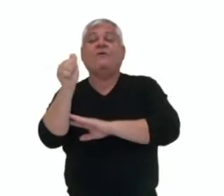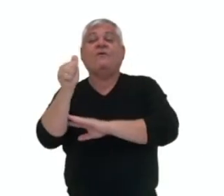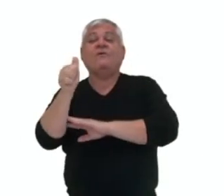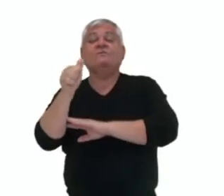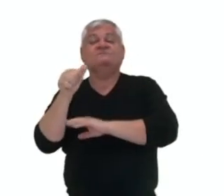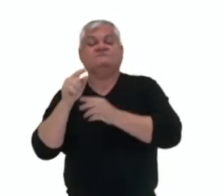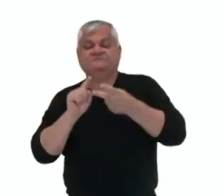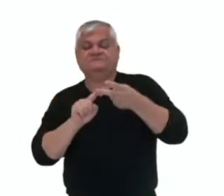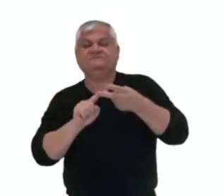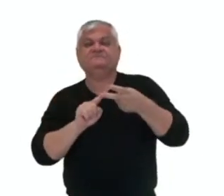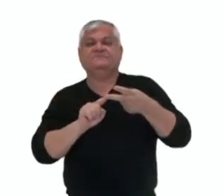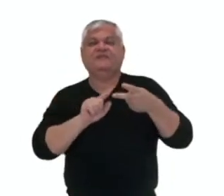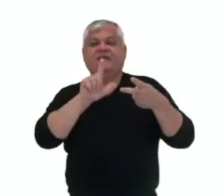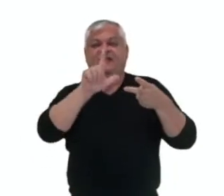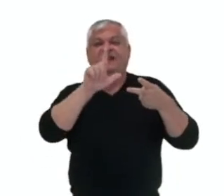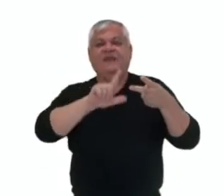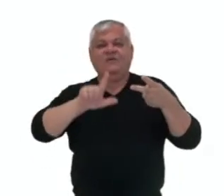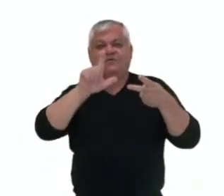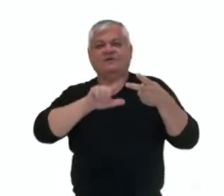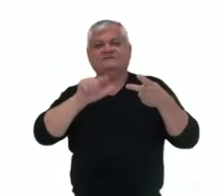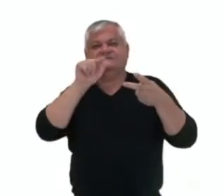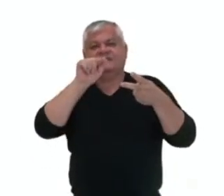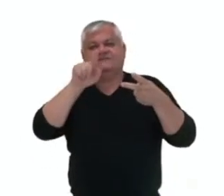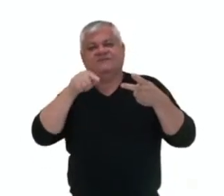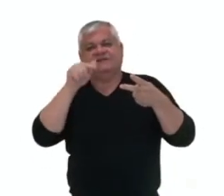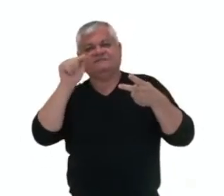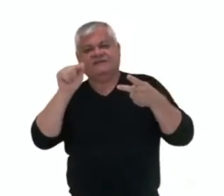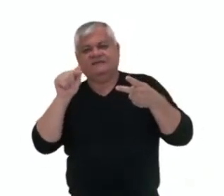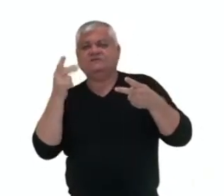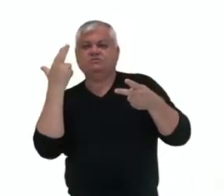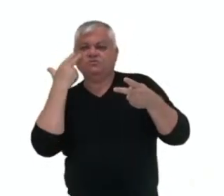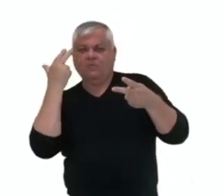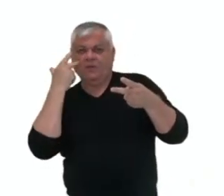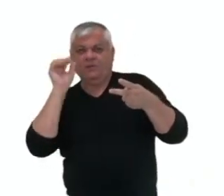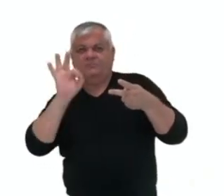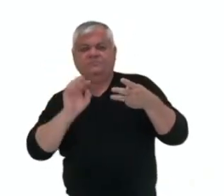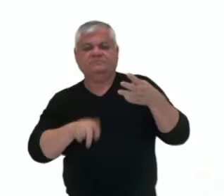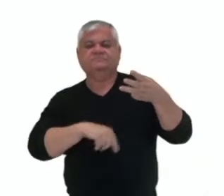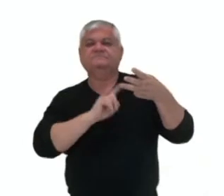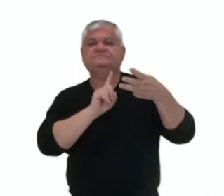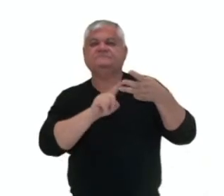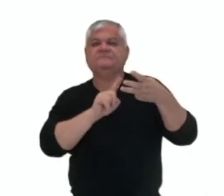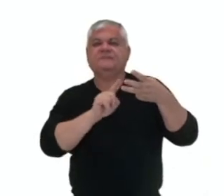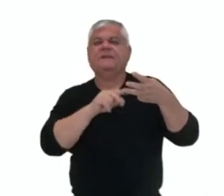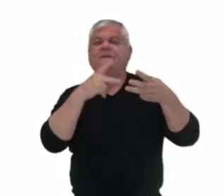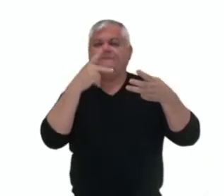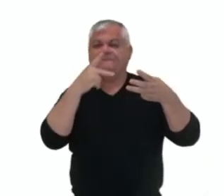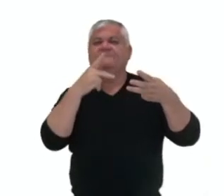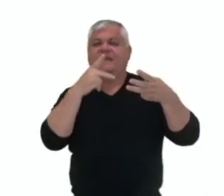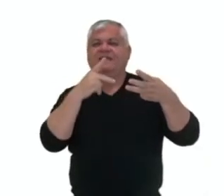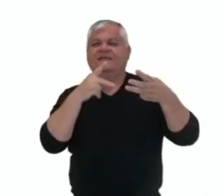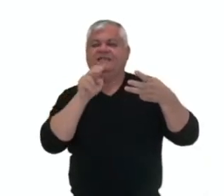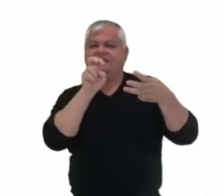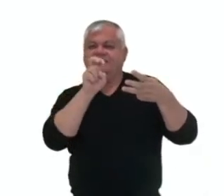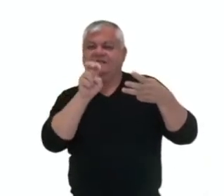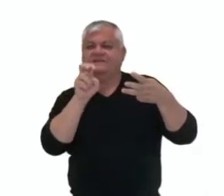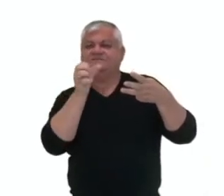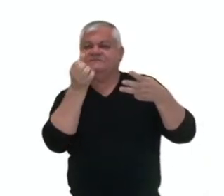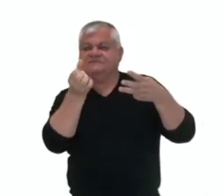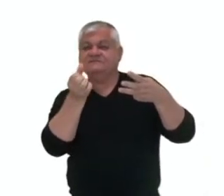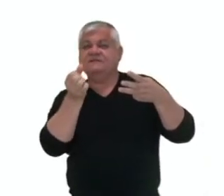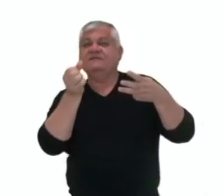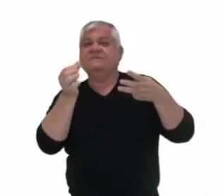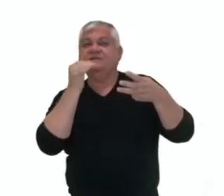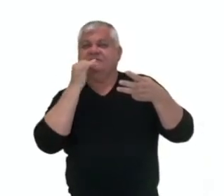16. Leucócitos, 7,7, mas está dentro do normal, que é entre 4 e 11. Plaquetas tem 556, mas